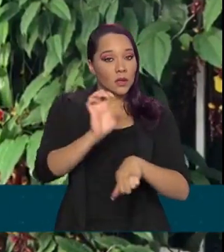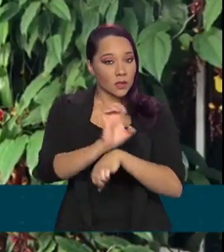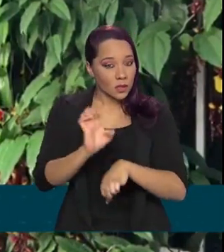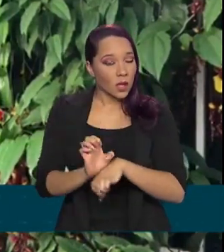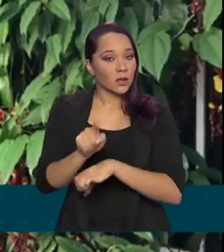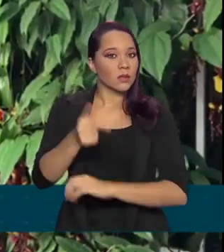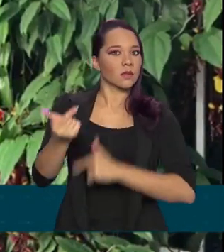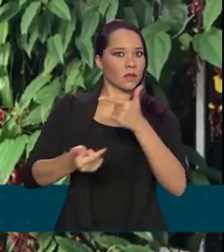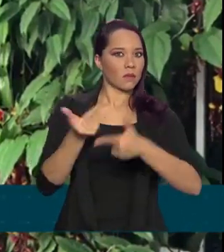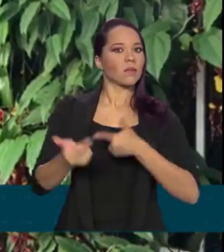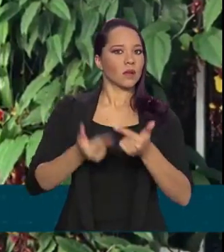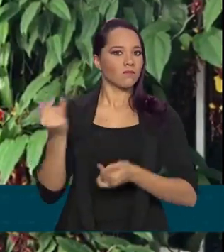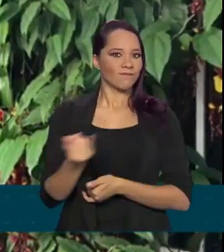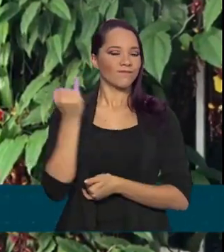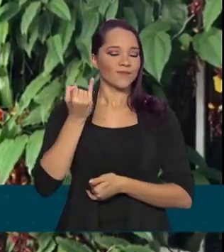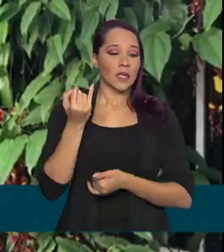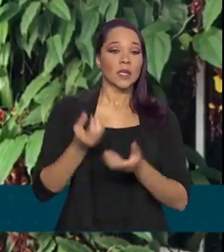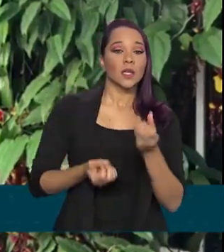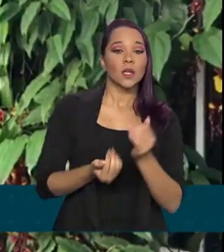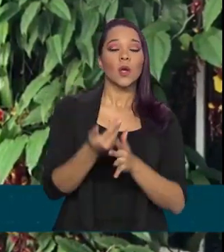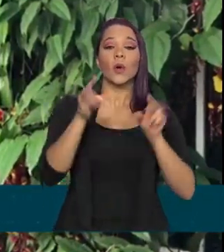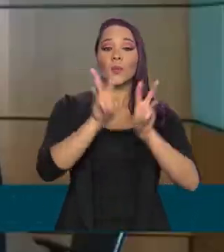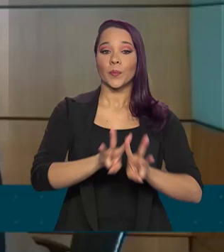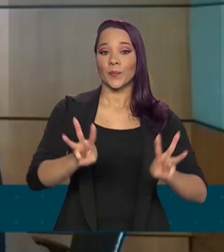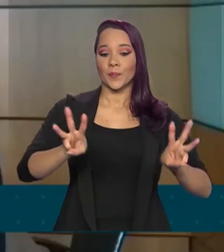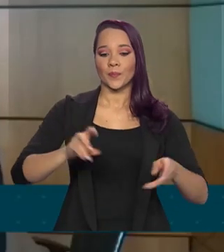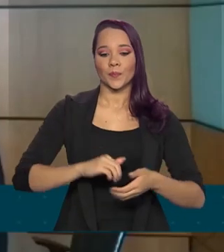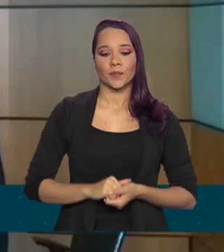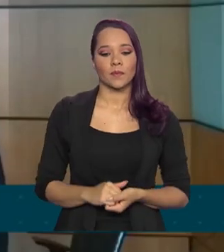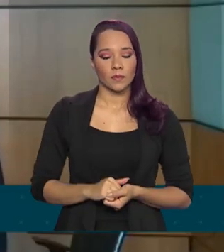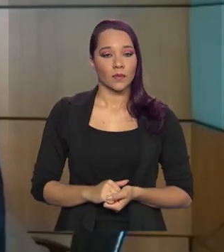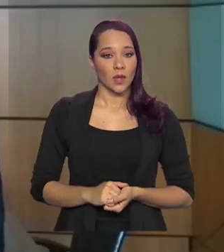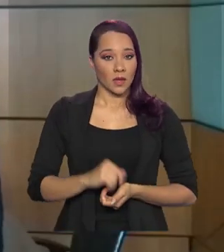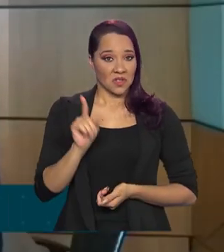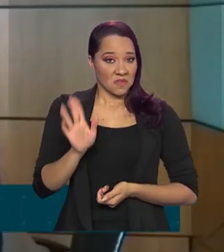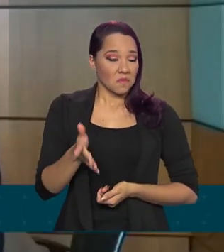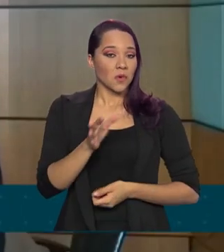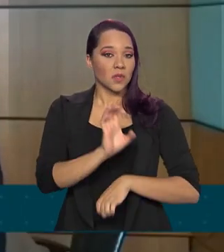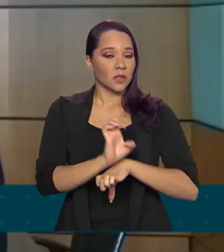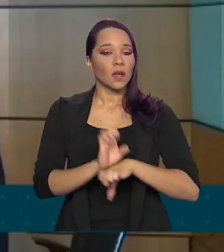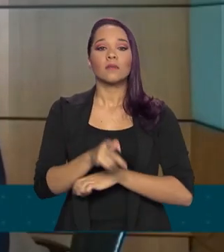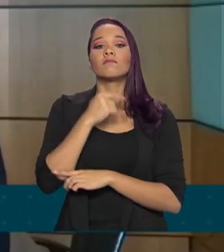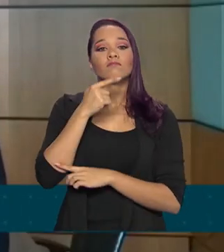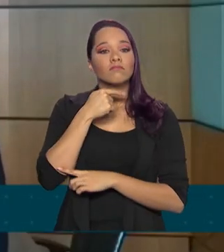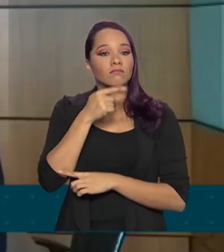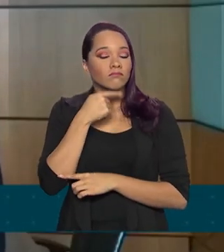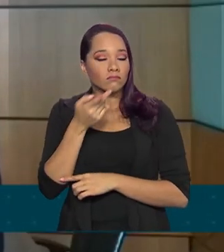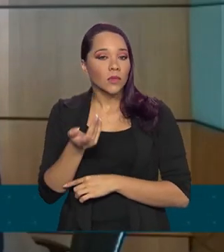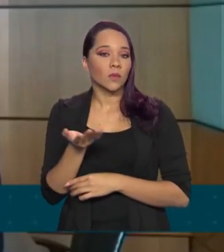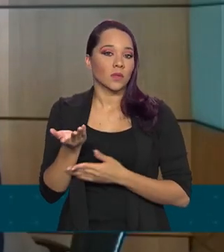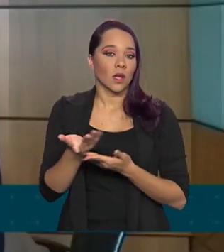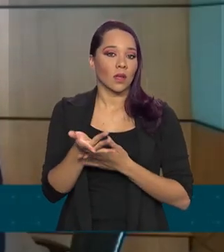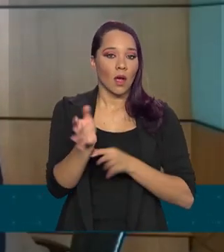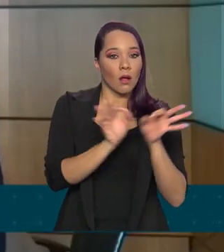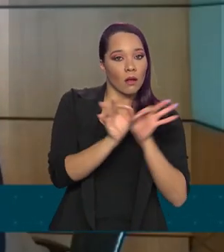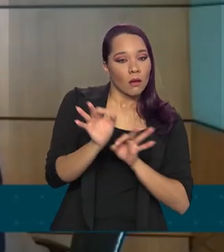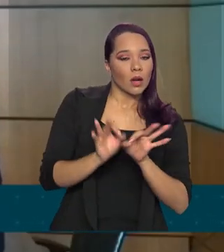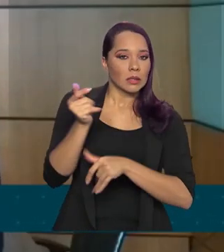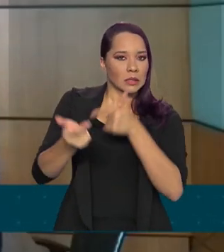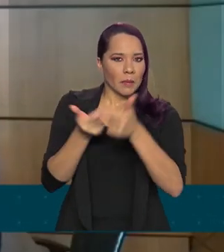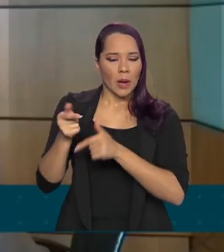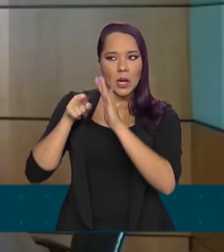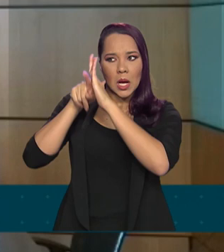nessa tarefa, criou uma plataforma digital. Já que os estados não conseguem fazer esse trabalho